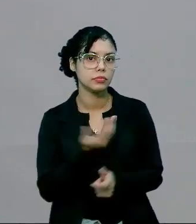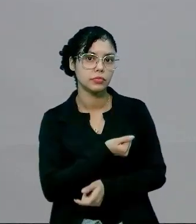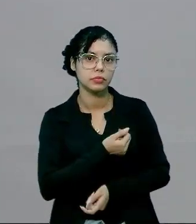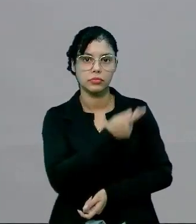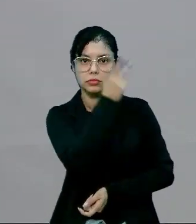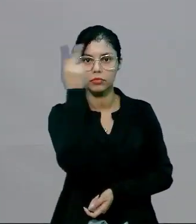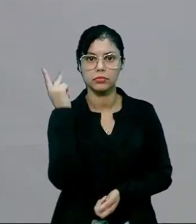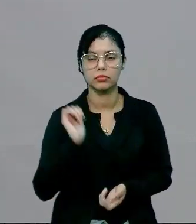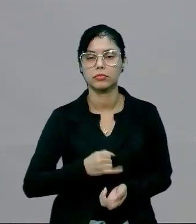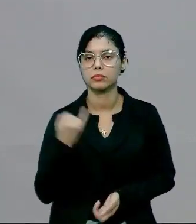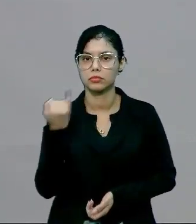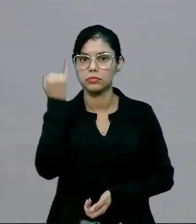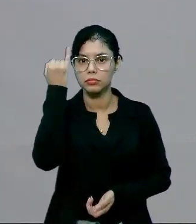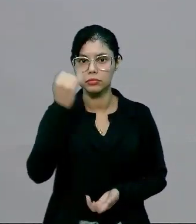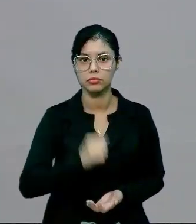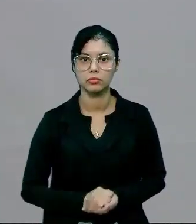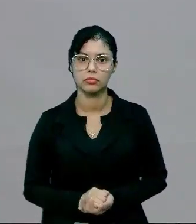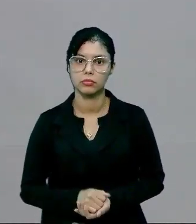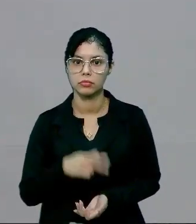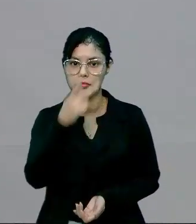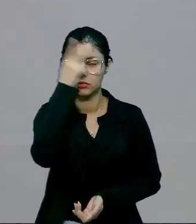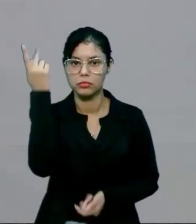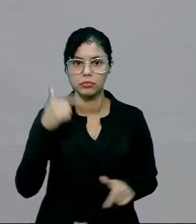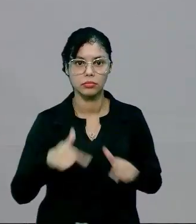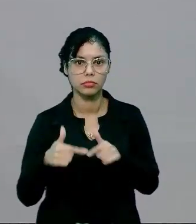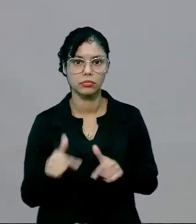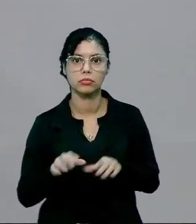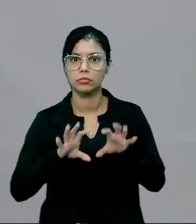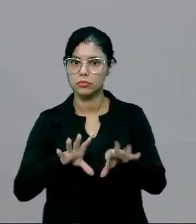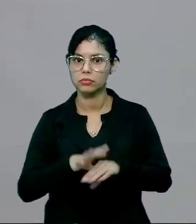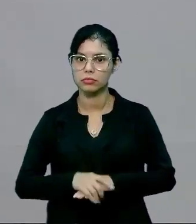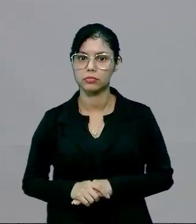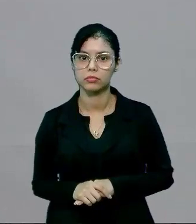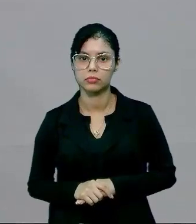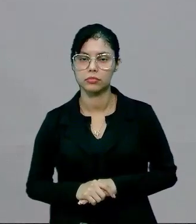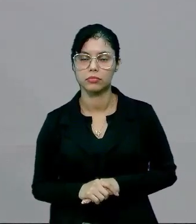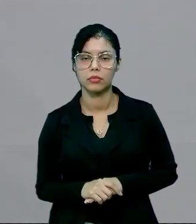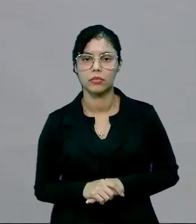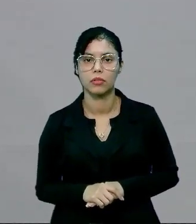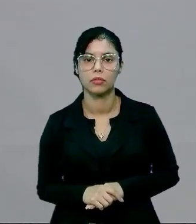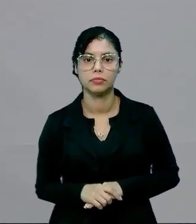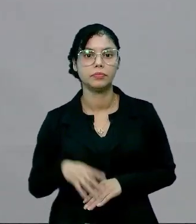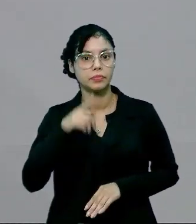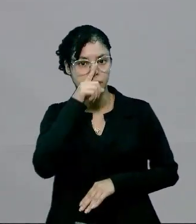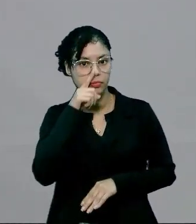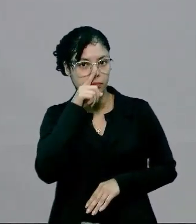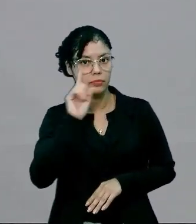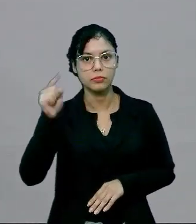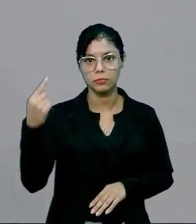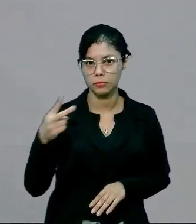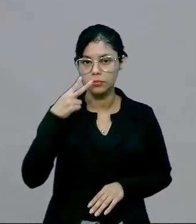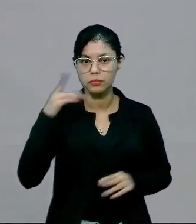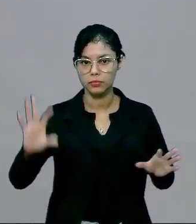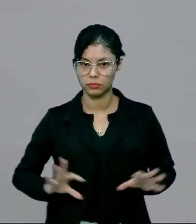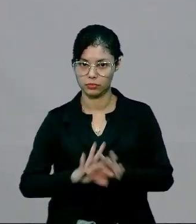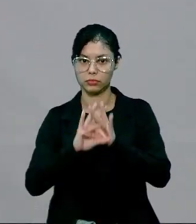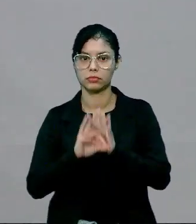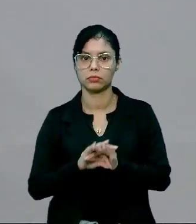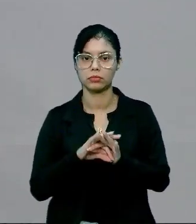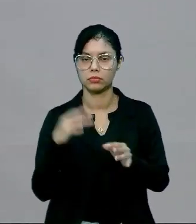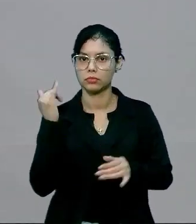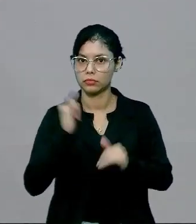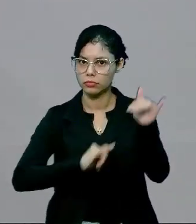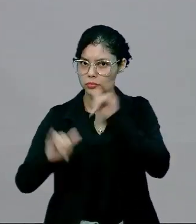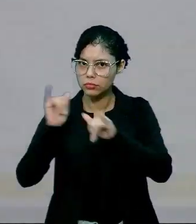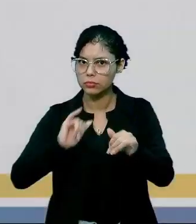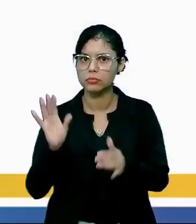grande de pessoas, principalmente a pessoa que trabalha com isso. Então, assim, é muito perigoso aquilo que a gente veicula, principalmente se a informação